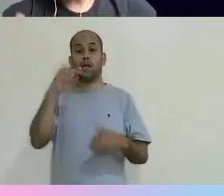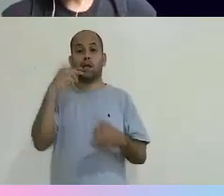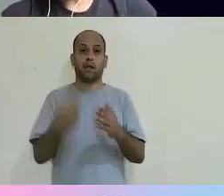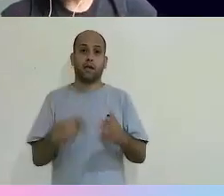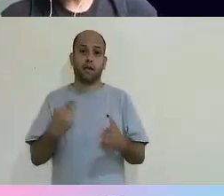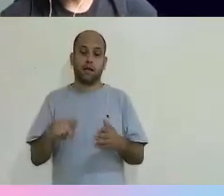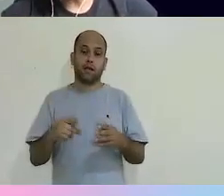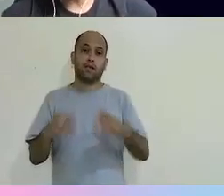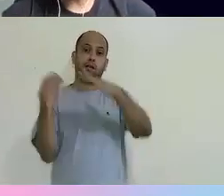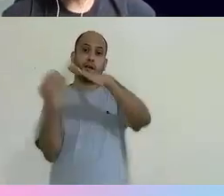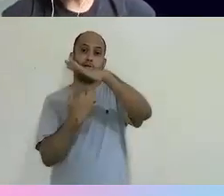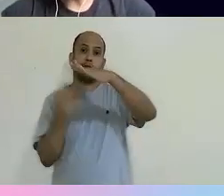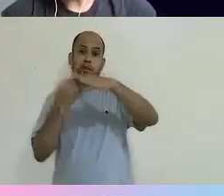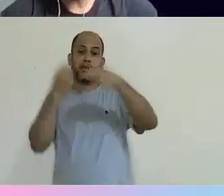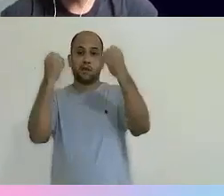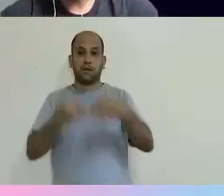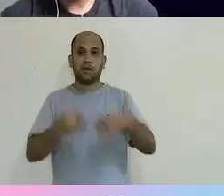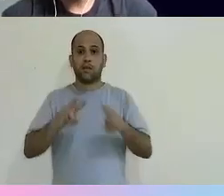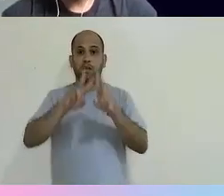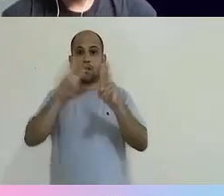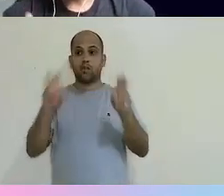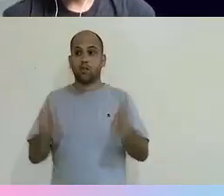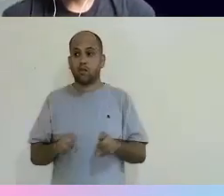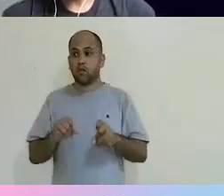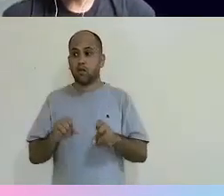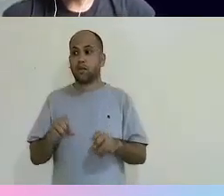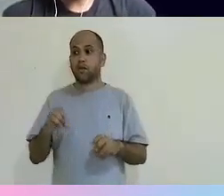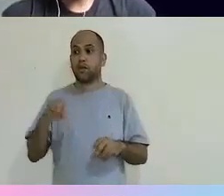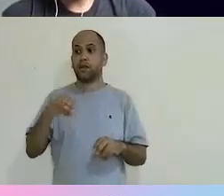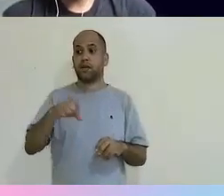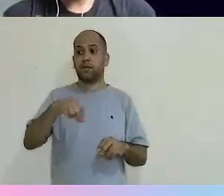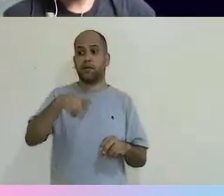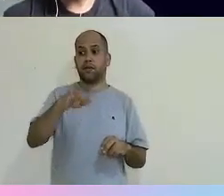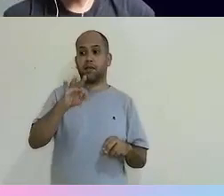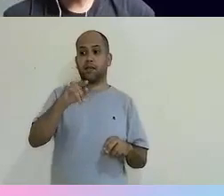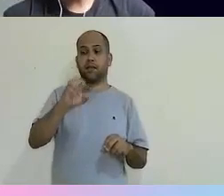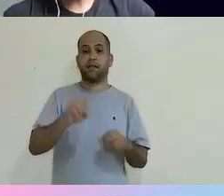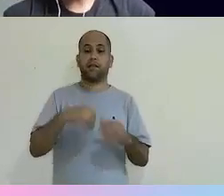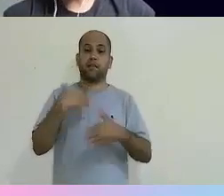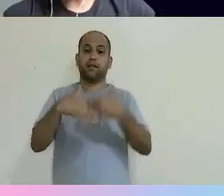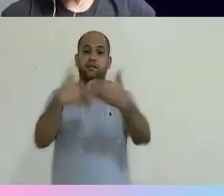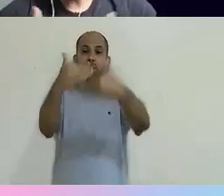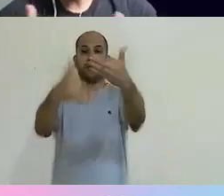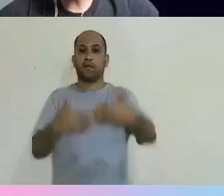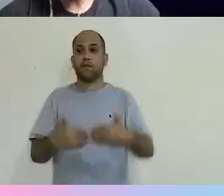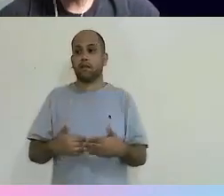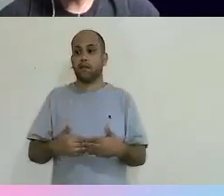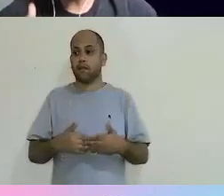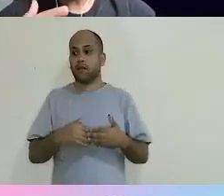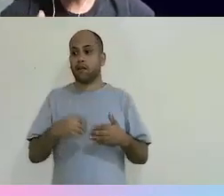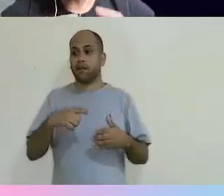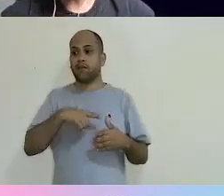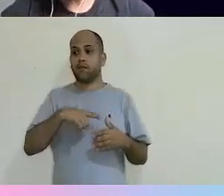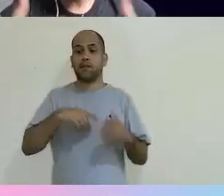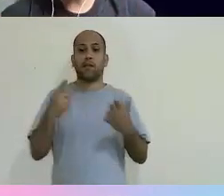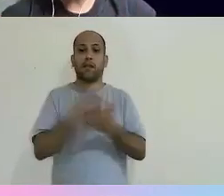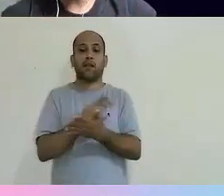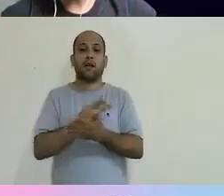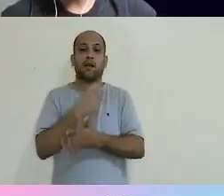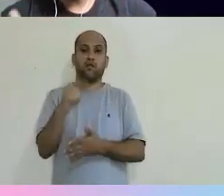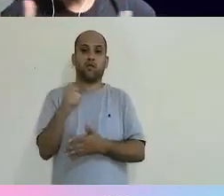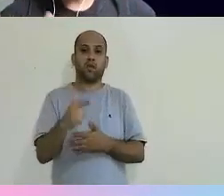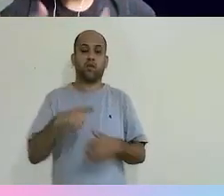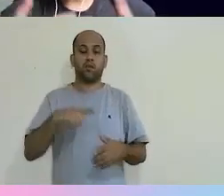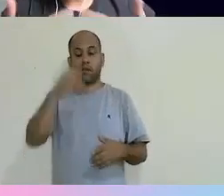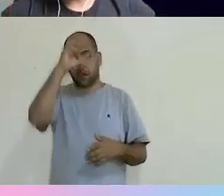elas falam muito do que a gente tem sobre growth mindset, que é um mindset de crescimento, aquele mindset que você não comete erros, você está